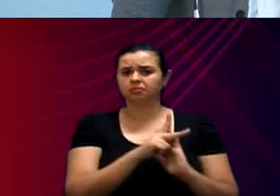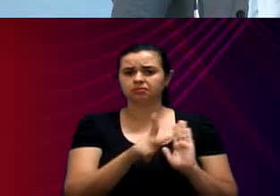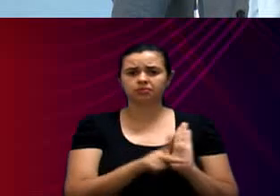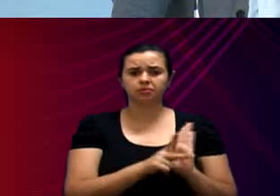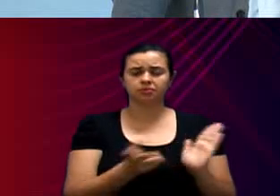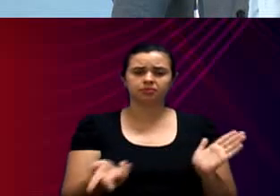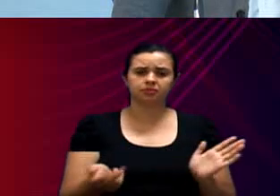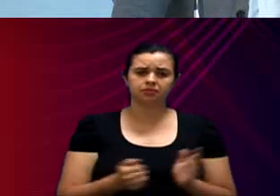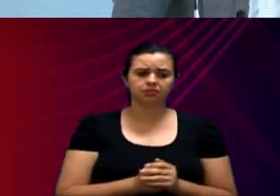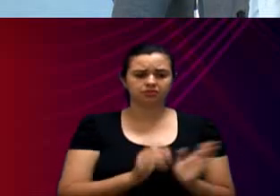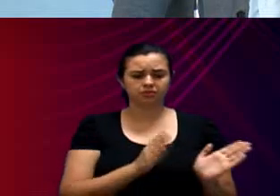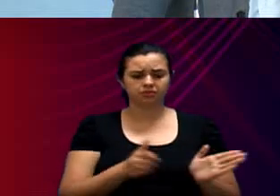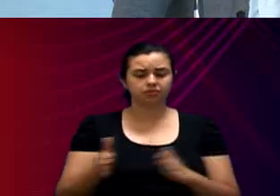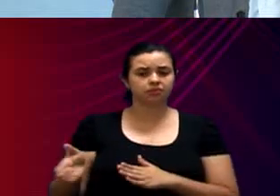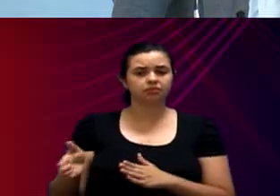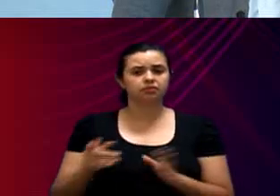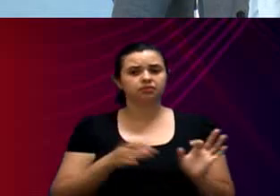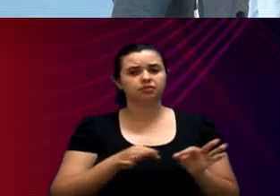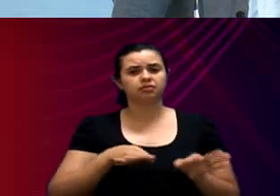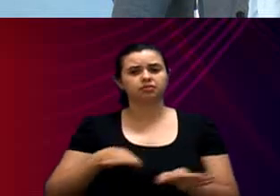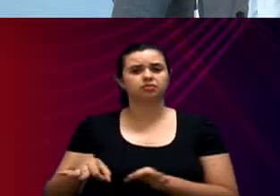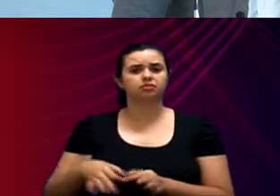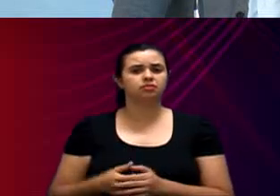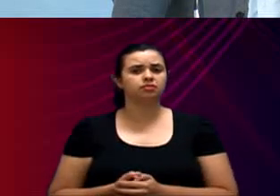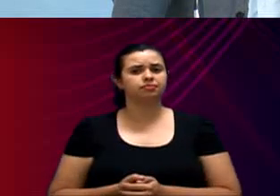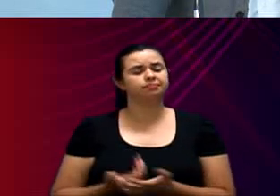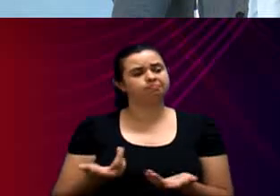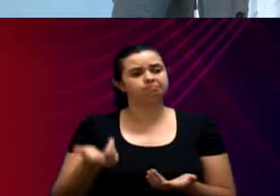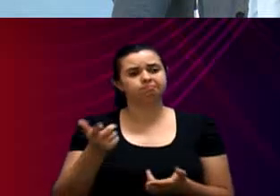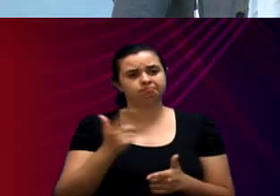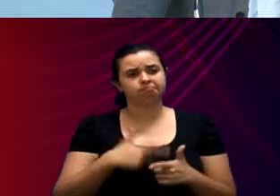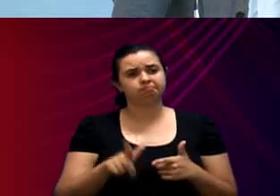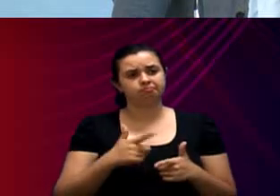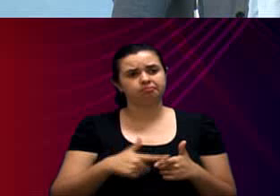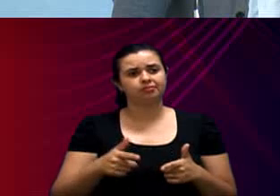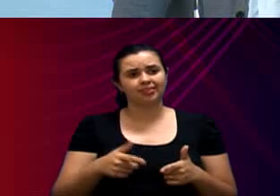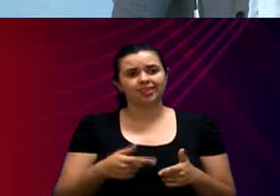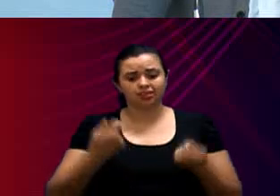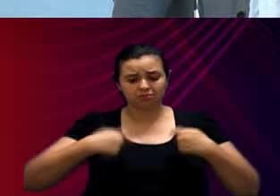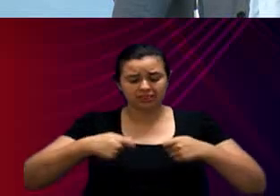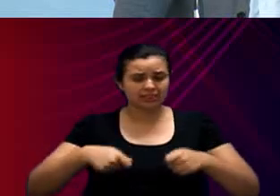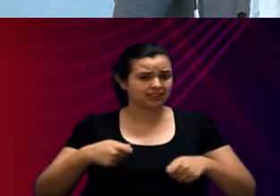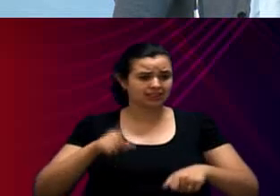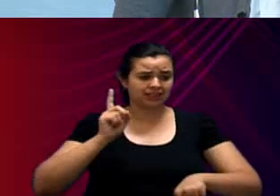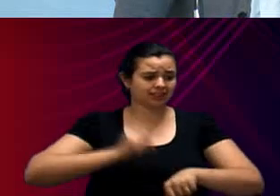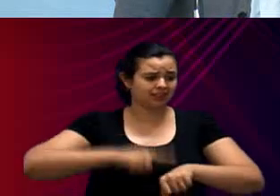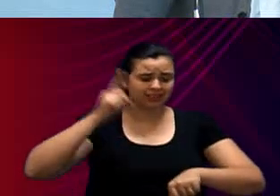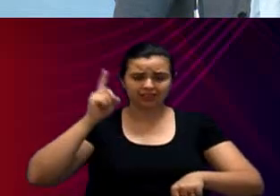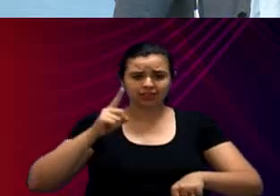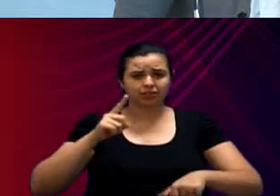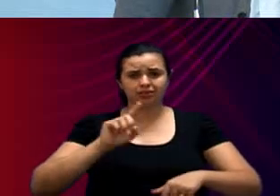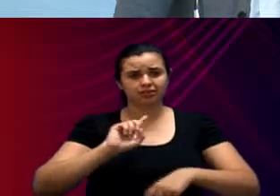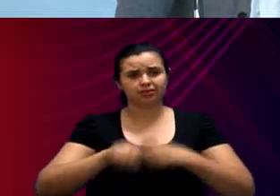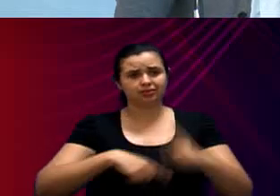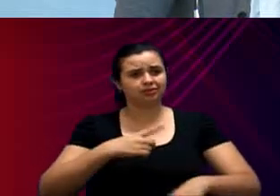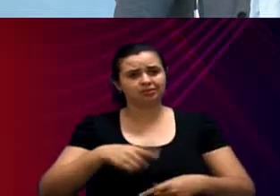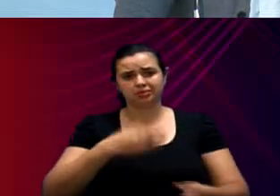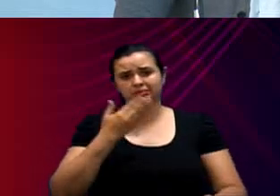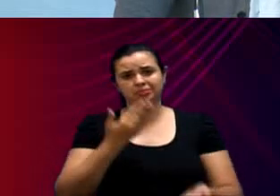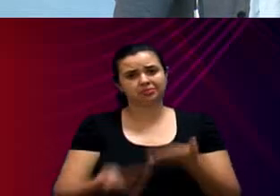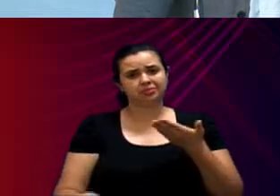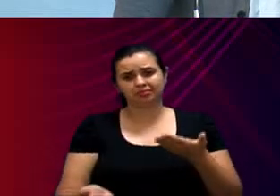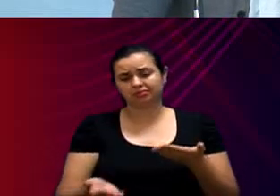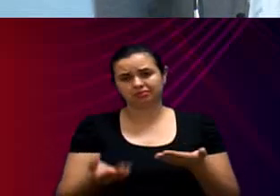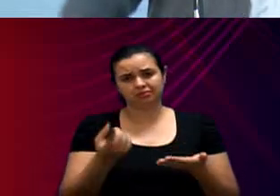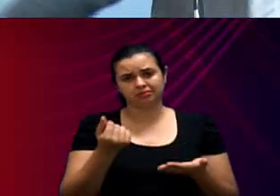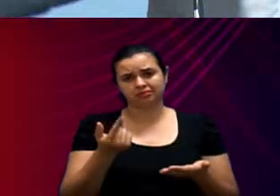tanto para organizar isso. Então, esse é um problema que daí a gente fica, tem que ser agora para aprovar, senão perde tudo. E a gente não quer que